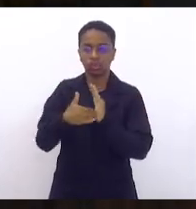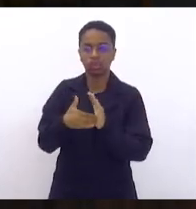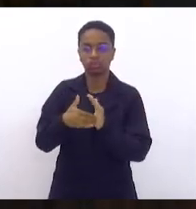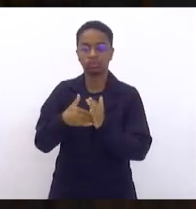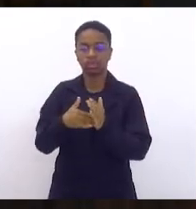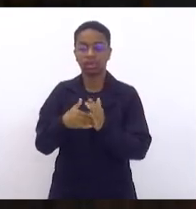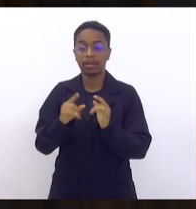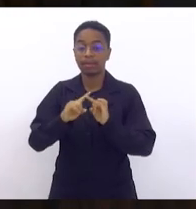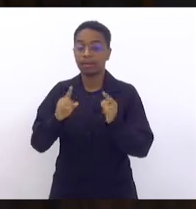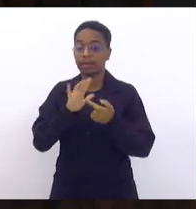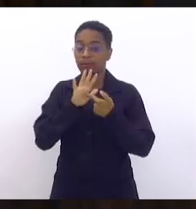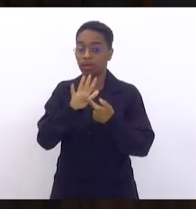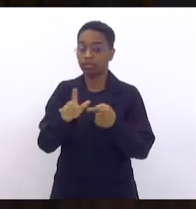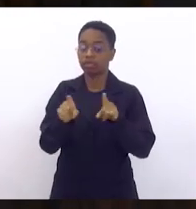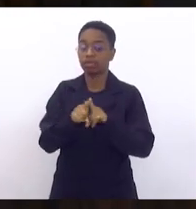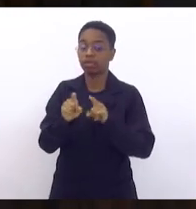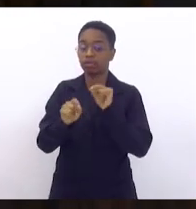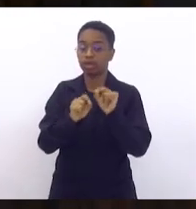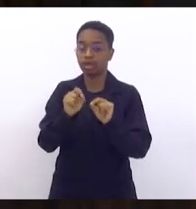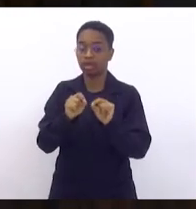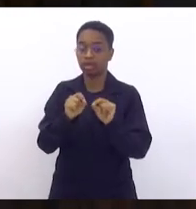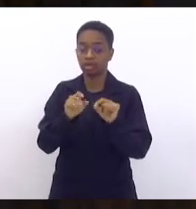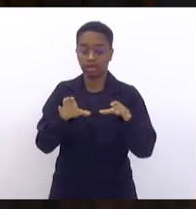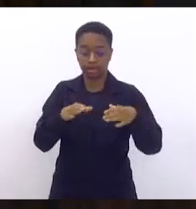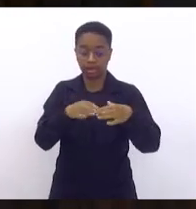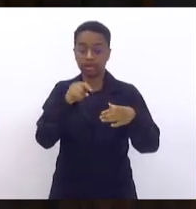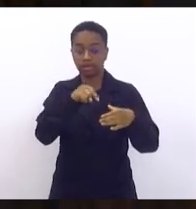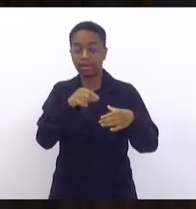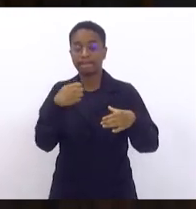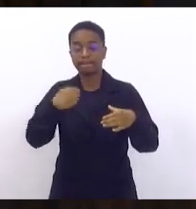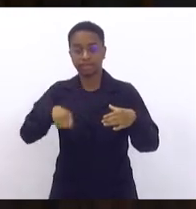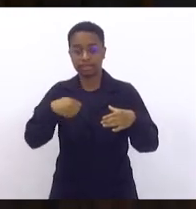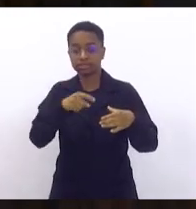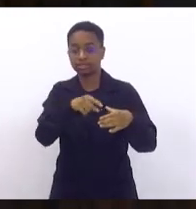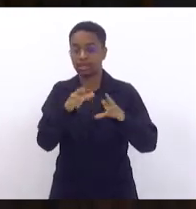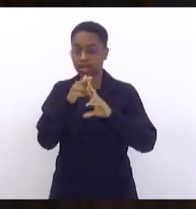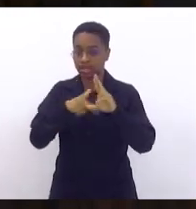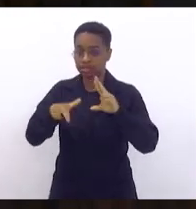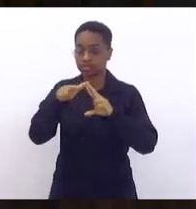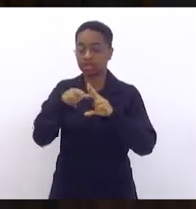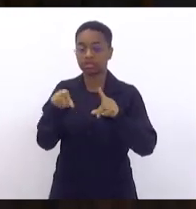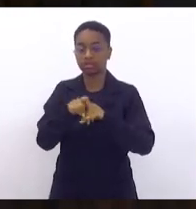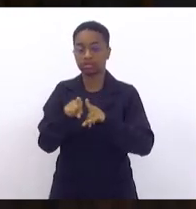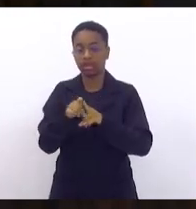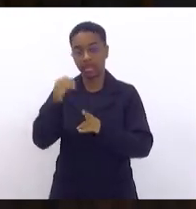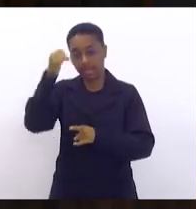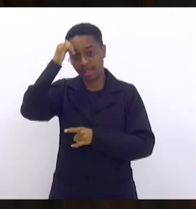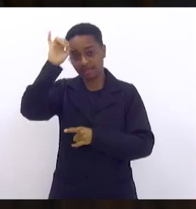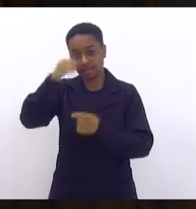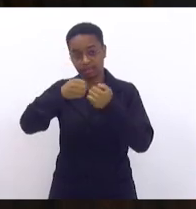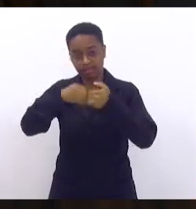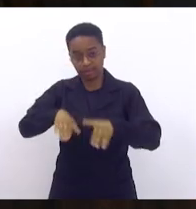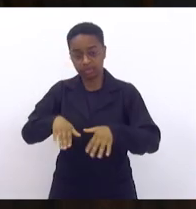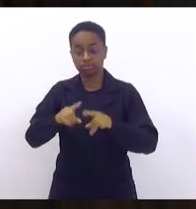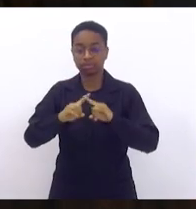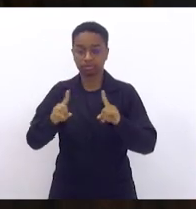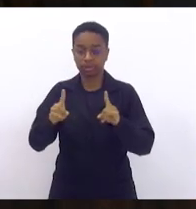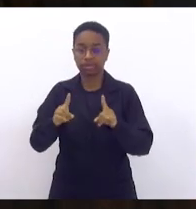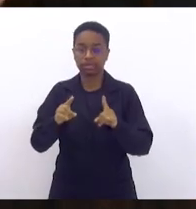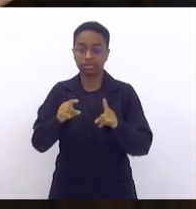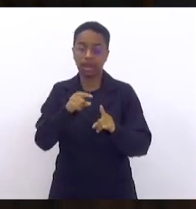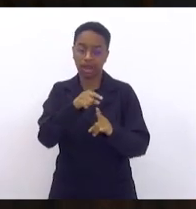que também necessita desse desse plástico para reciclar para não provocar mais será muito